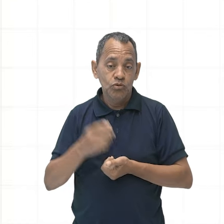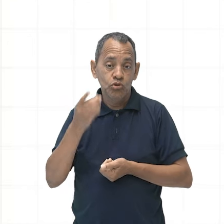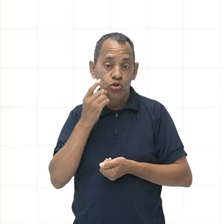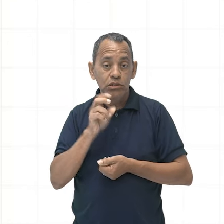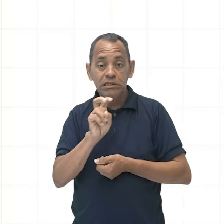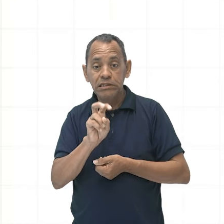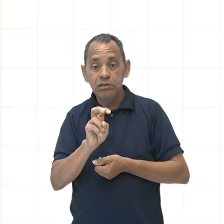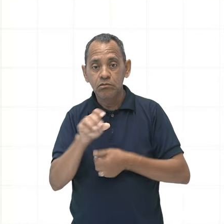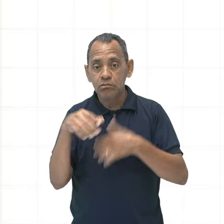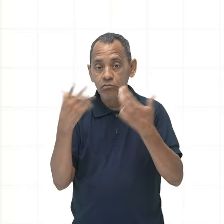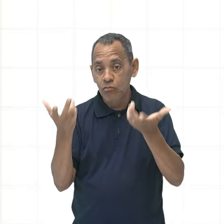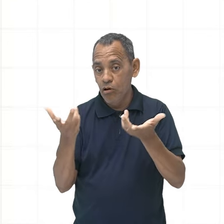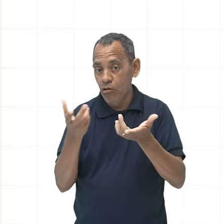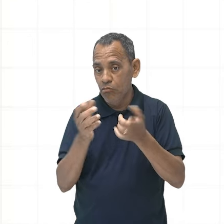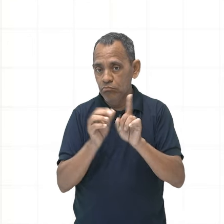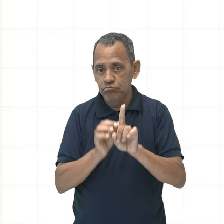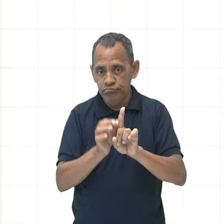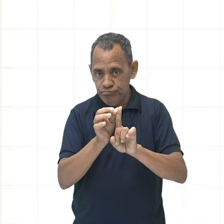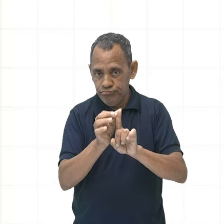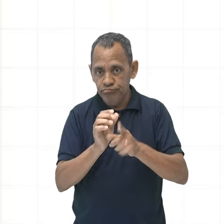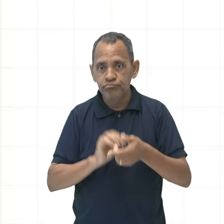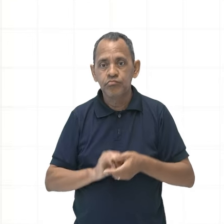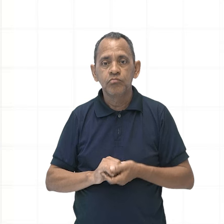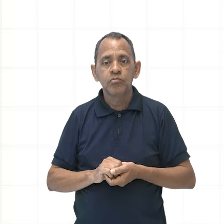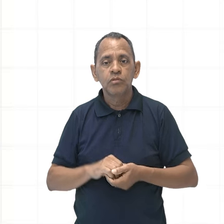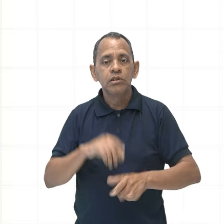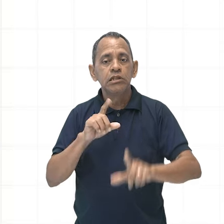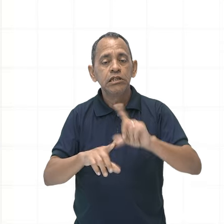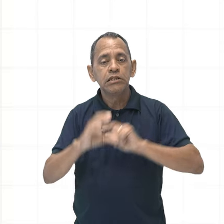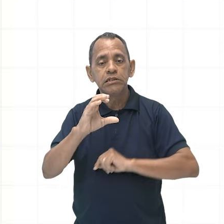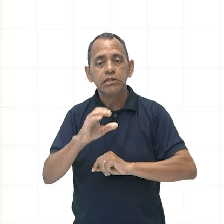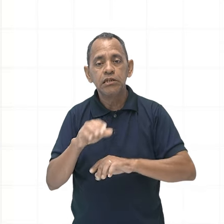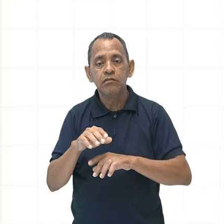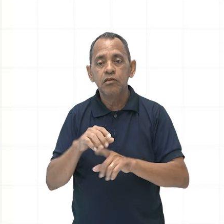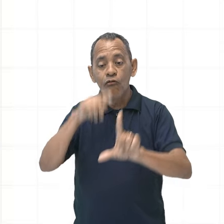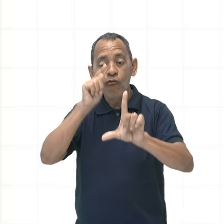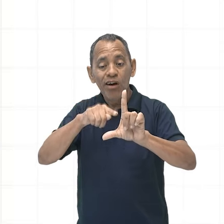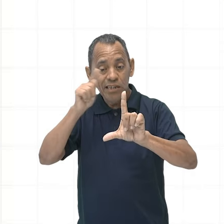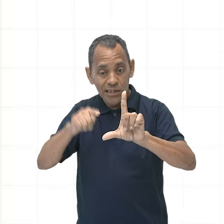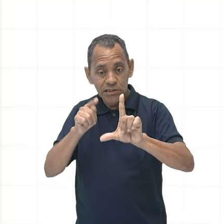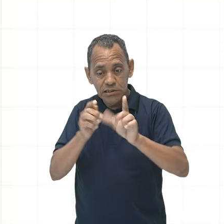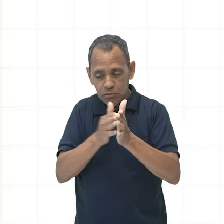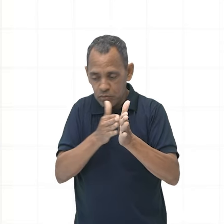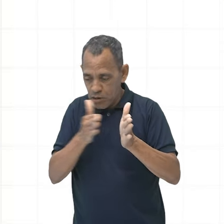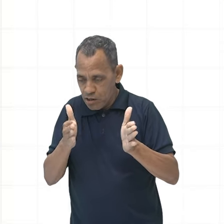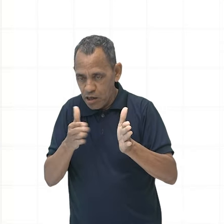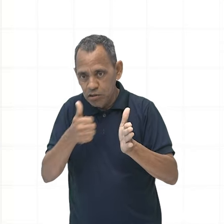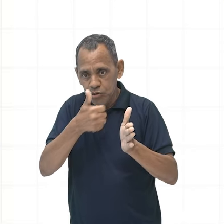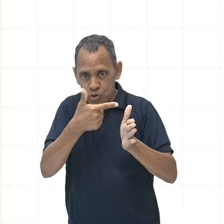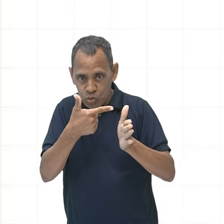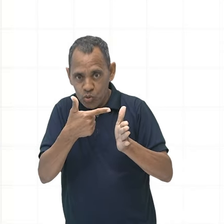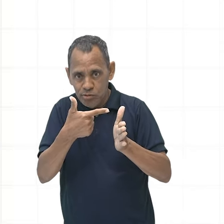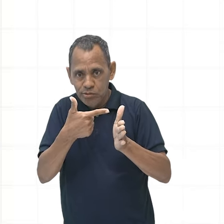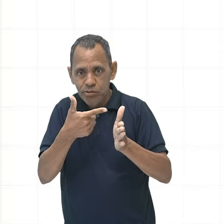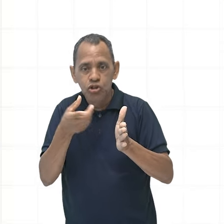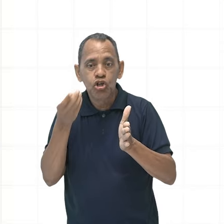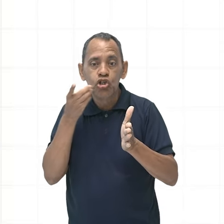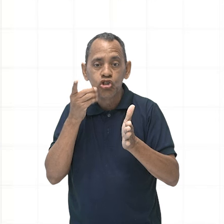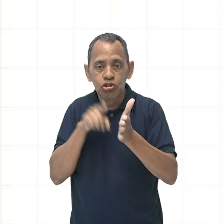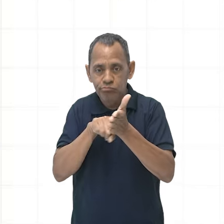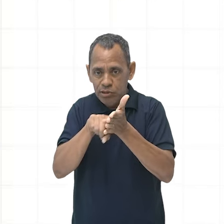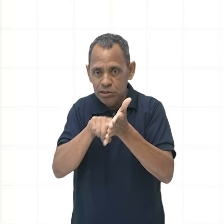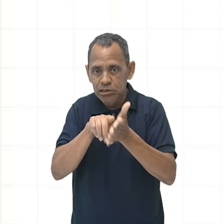letra C, ele pergunta qual foi a variação da temperatura ao longo dos 12 dias pesquisados. Então, como é que a gente vai responder,